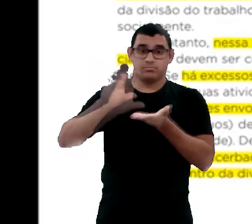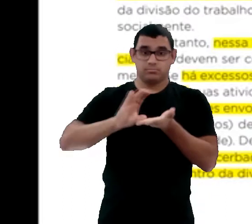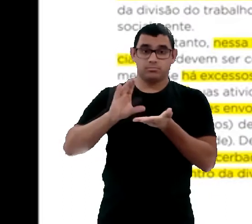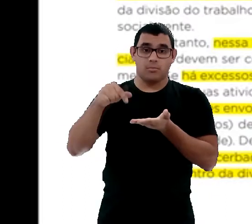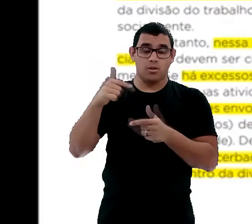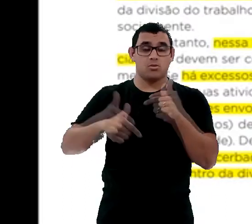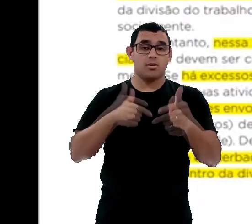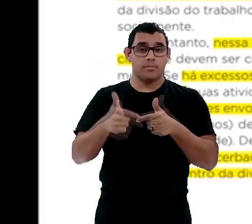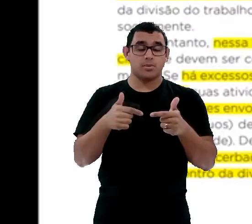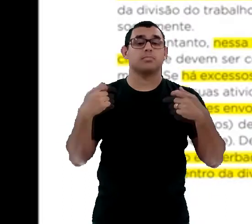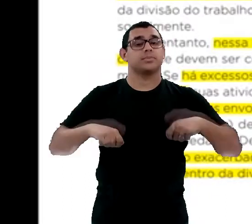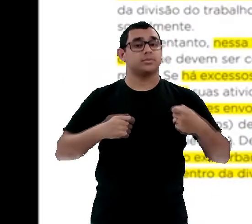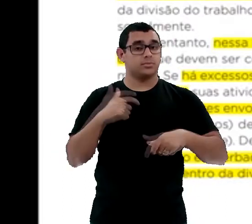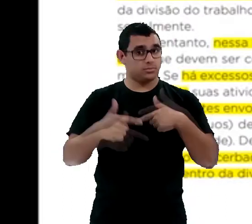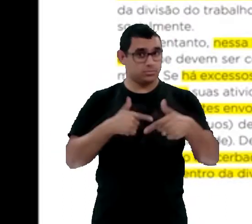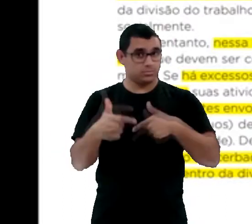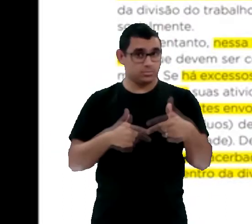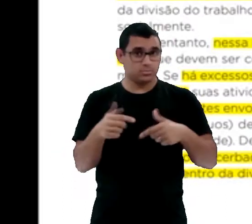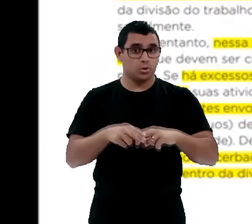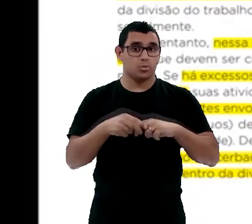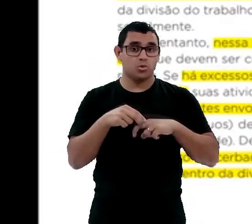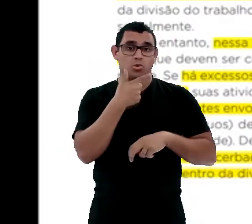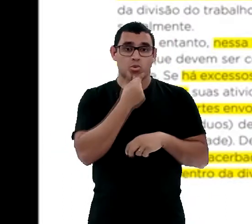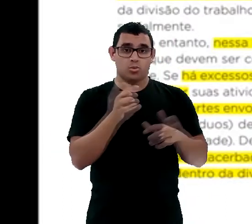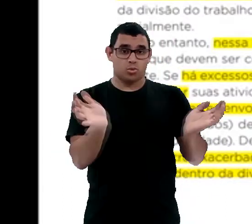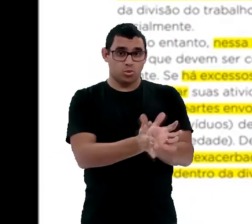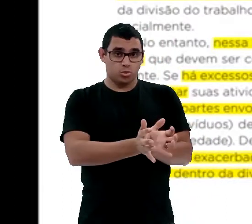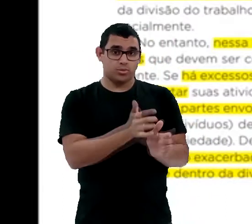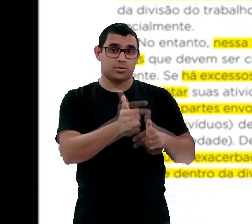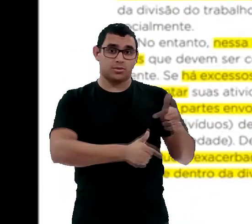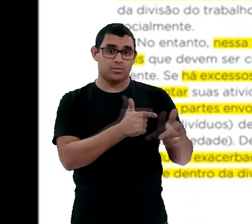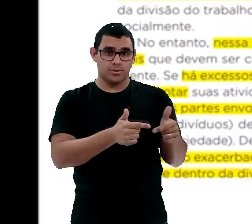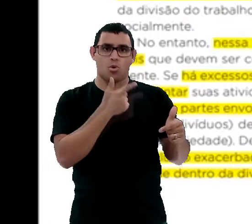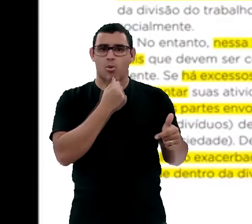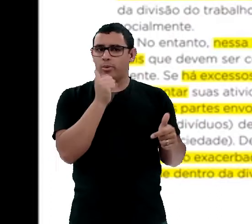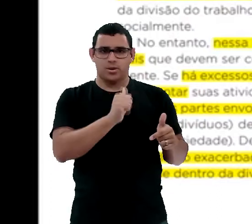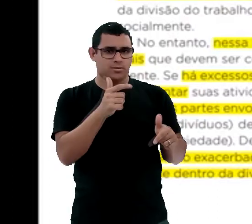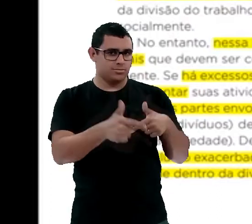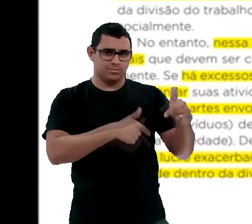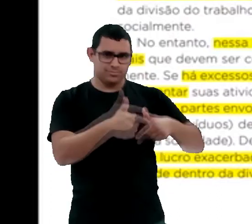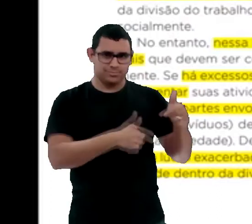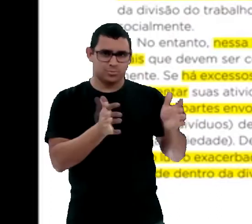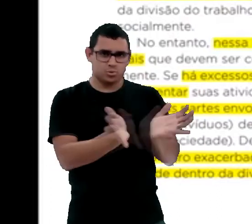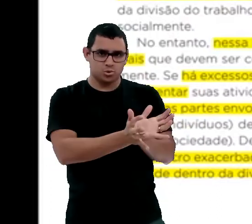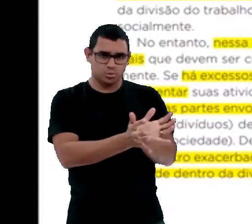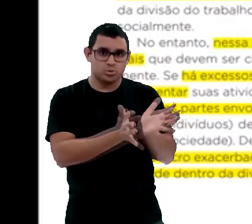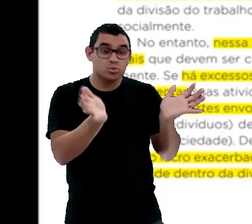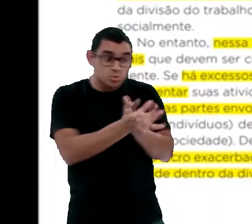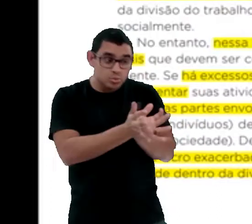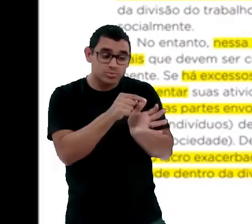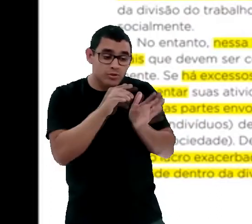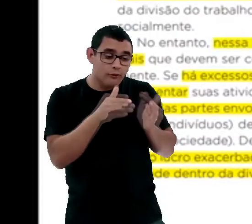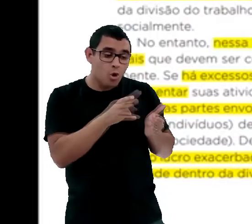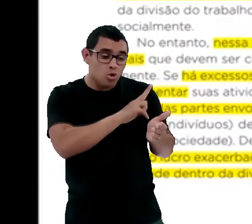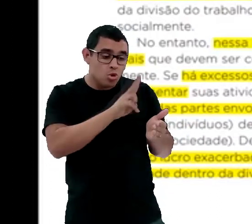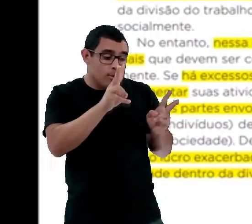Nas sociedades capitalistas, por exemplo, o trabalho é uma atividade que deve ser exercida pelos trabalhadores. Então,